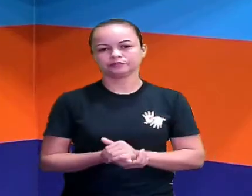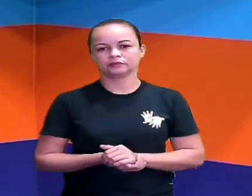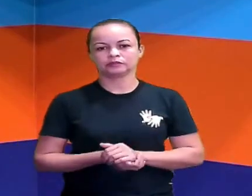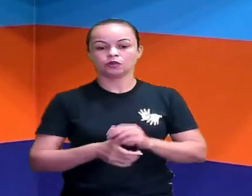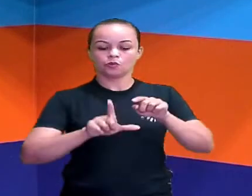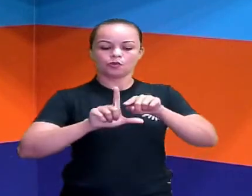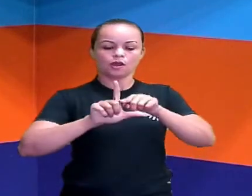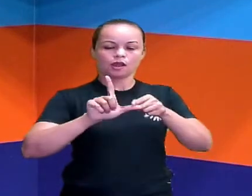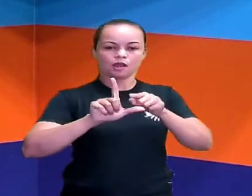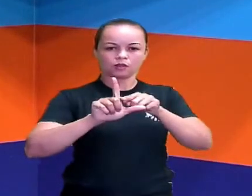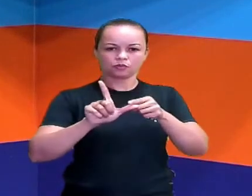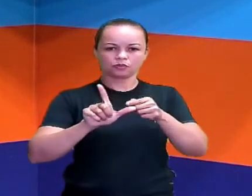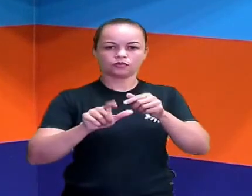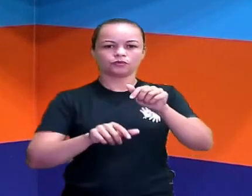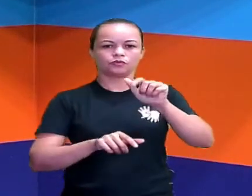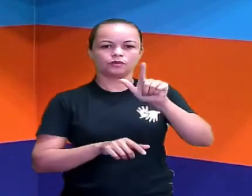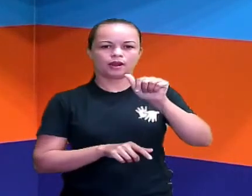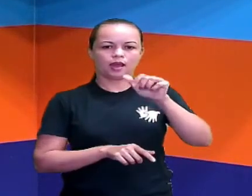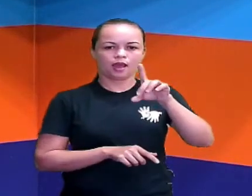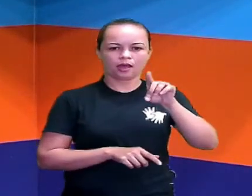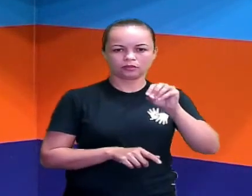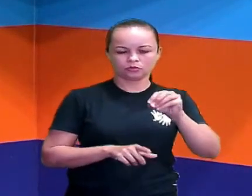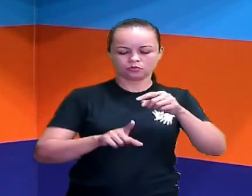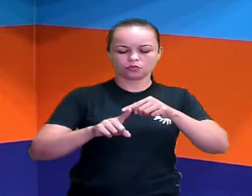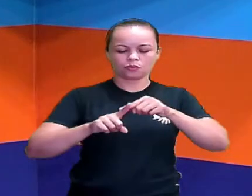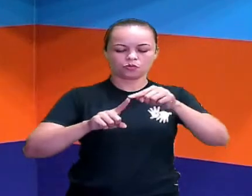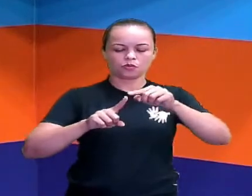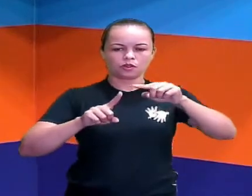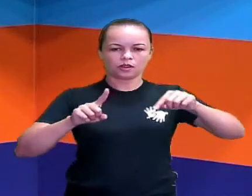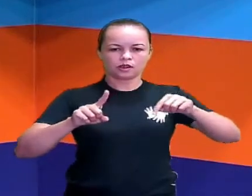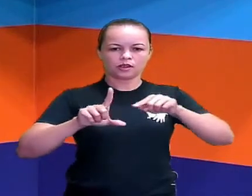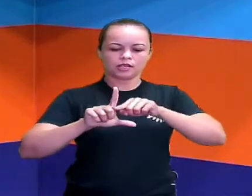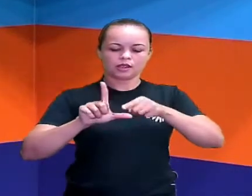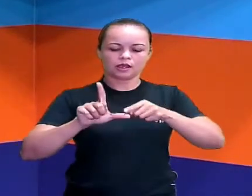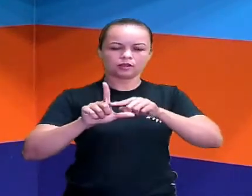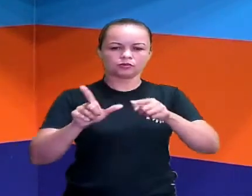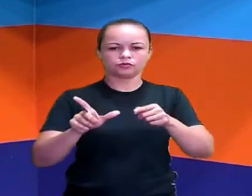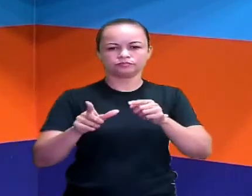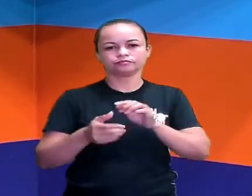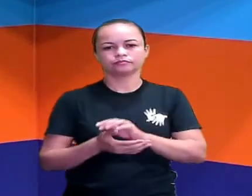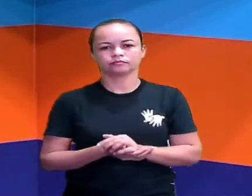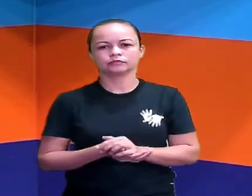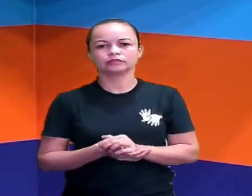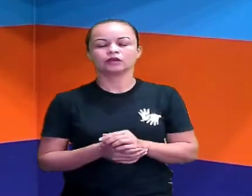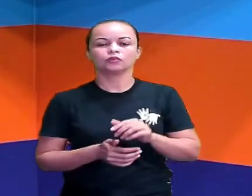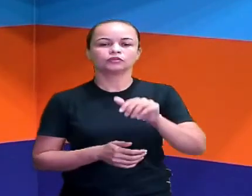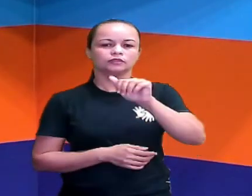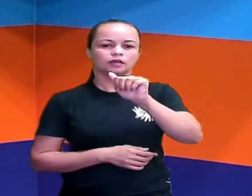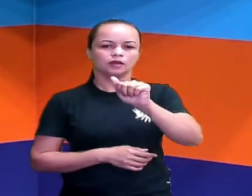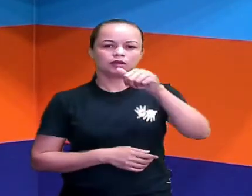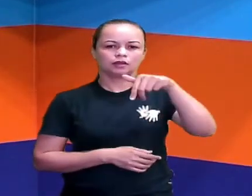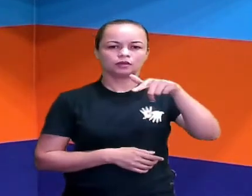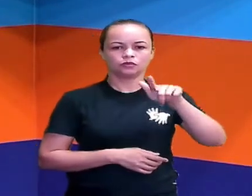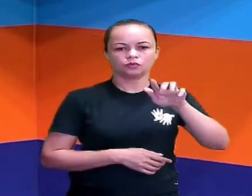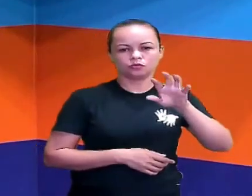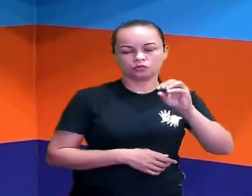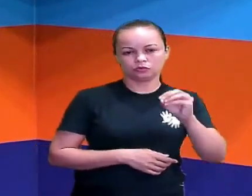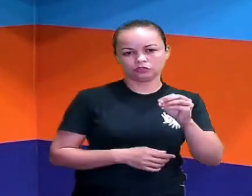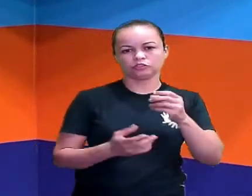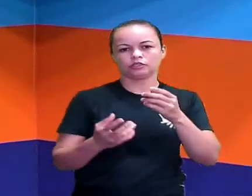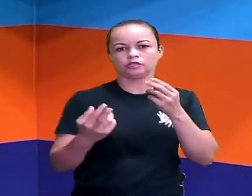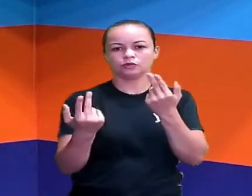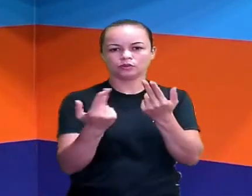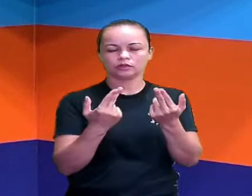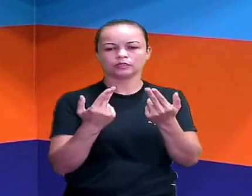Ângulo, lado e ângulo, tá certo? Ou seja, os meus ângulos congruentes e apenas